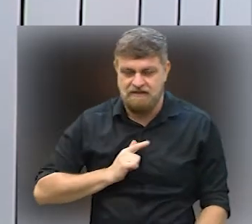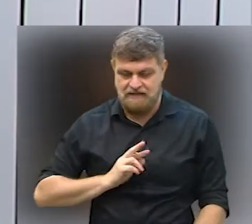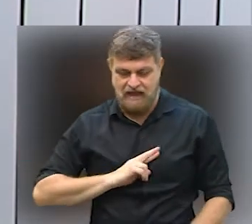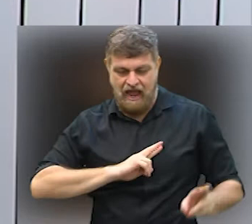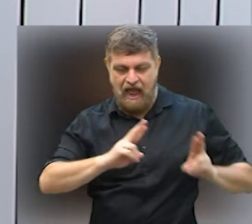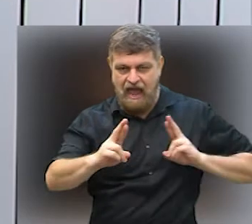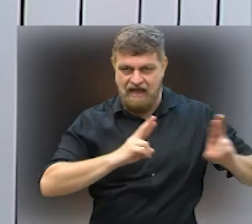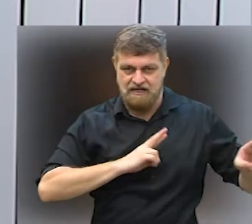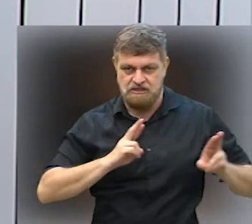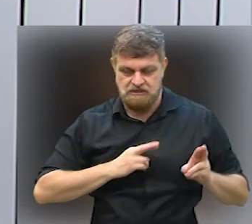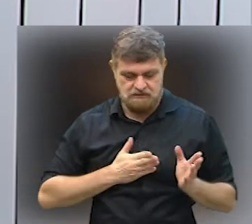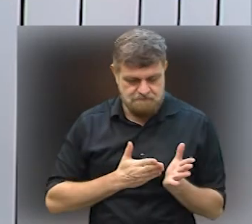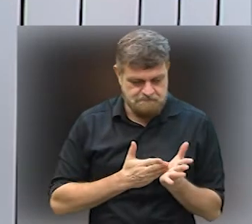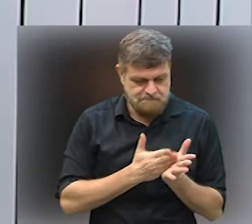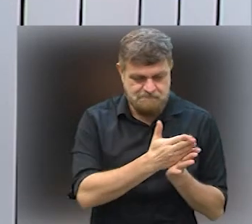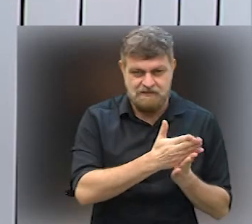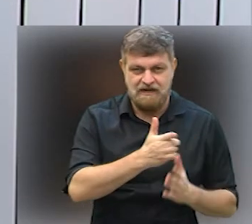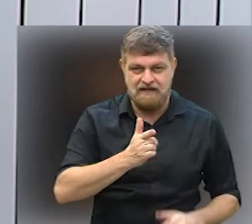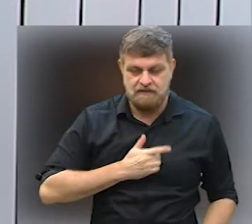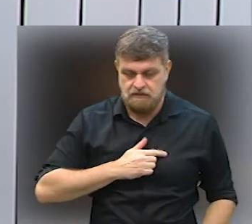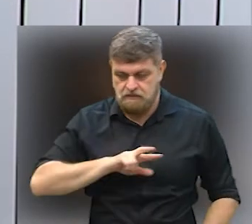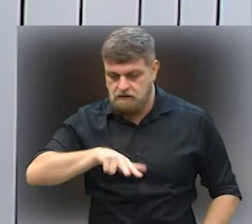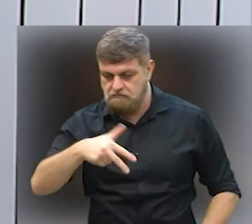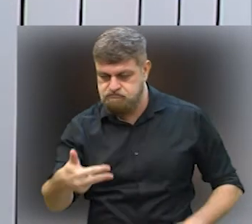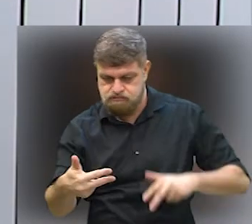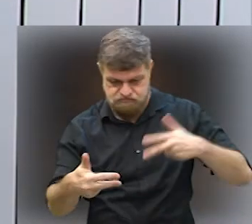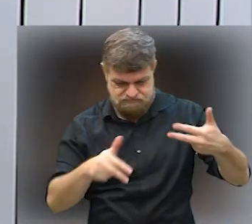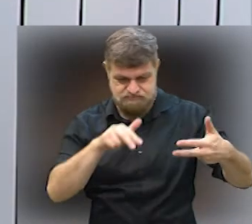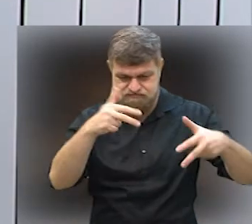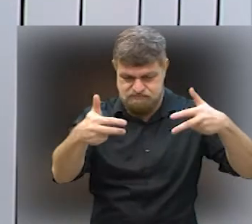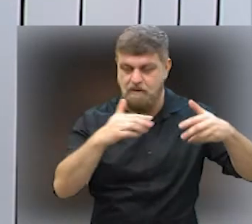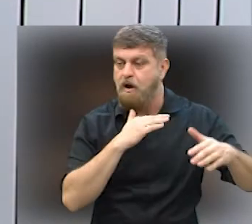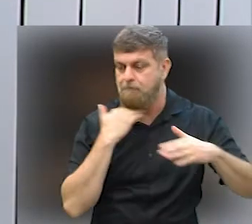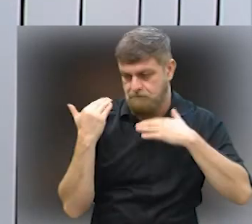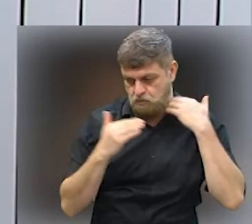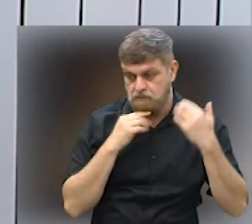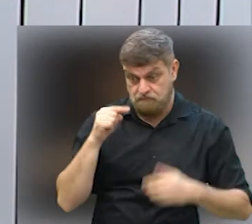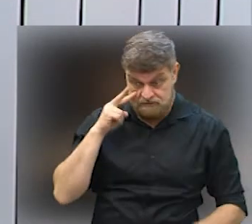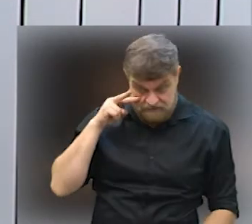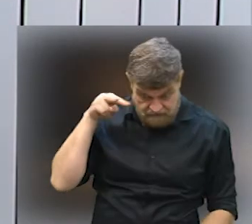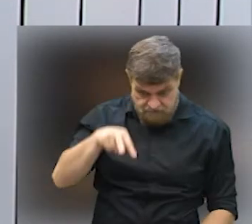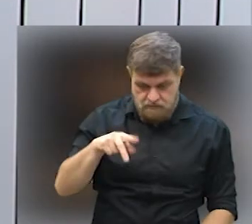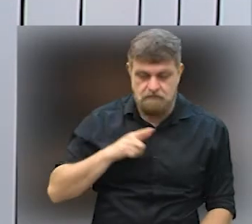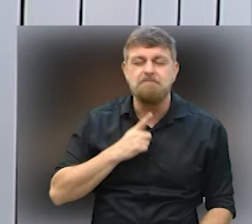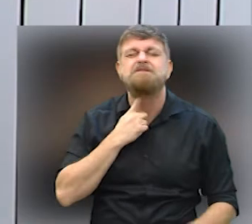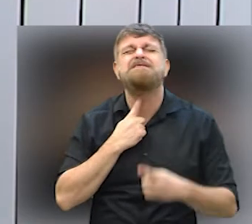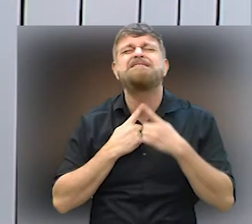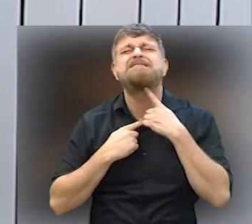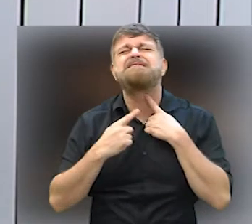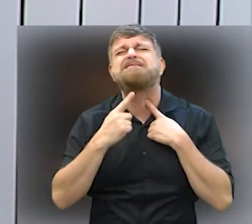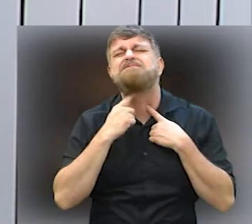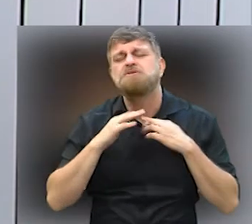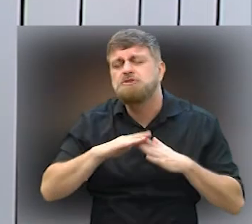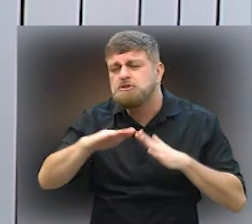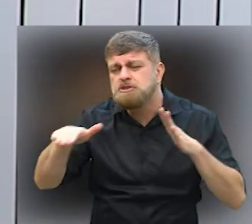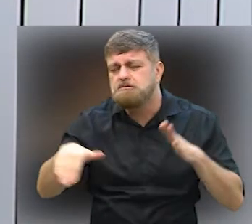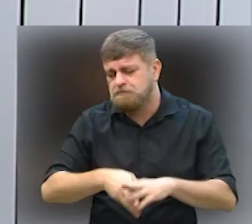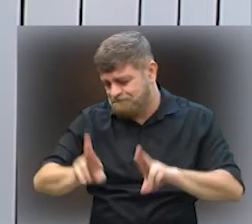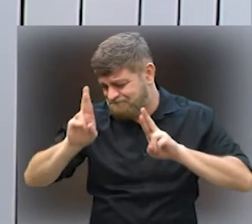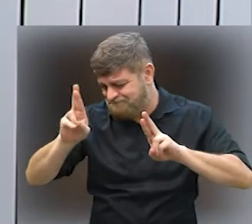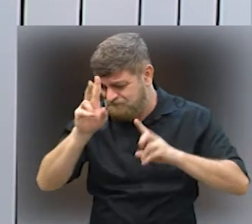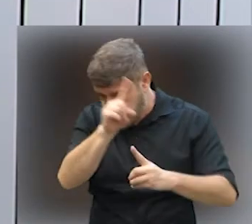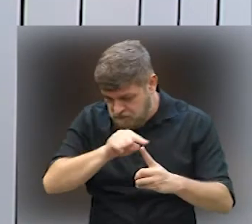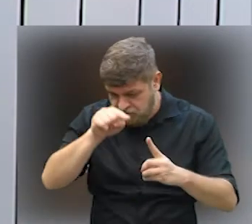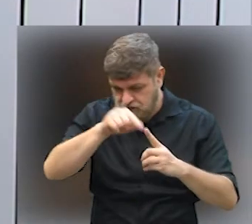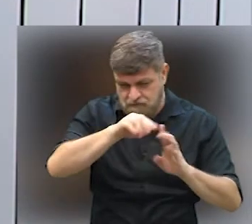a religião passando pelos corpos que você citou agora e o desejo, a energia de todo mundo de alcançar